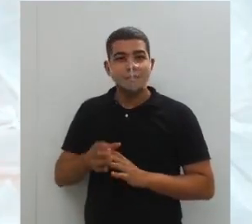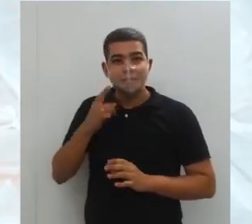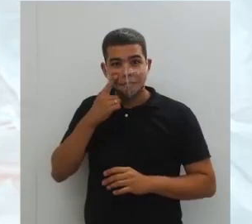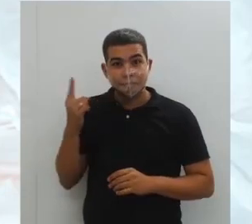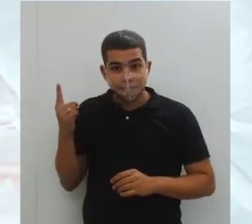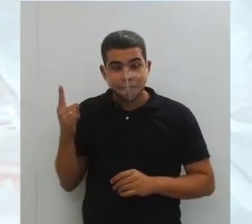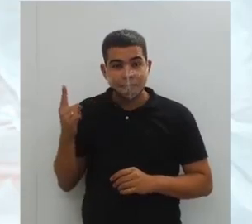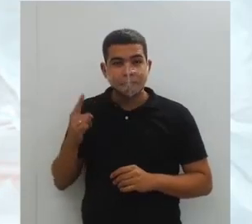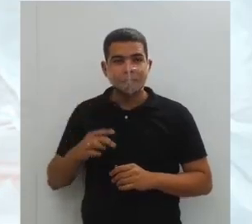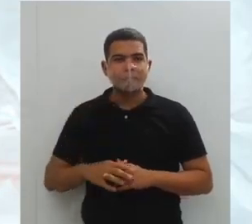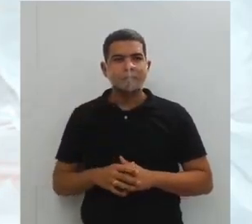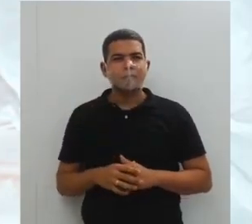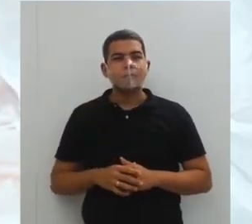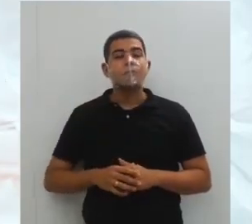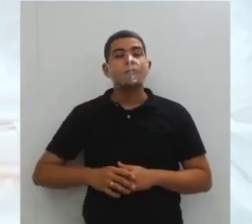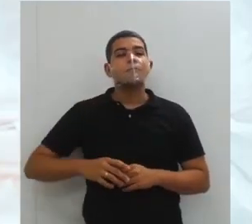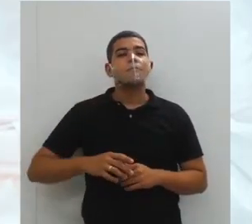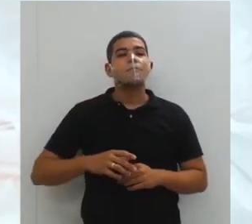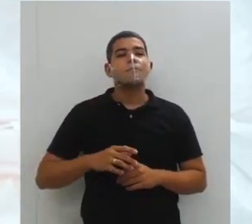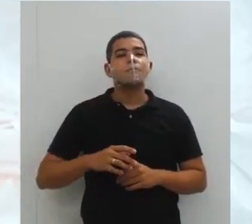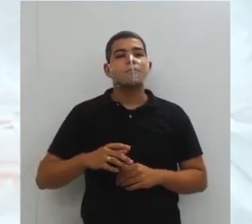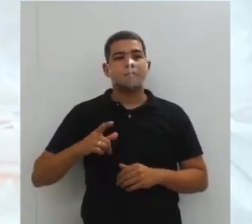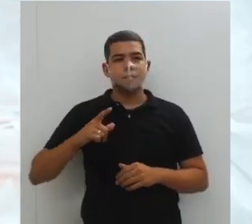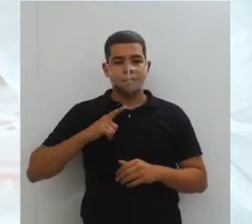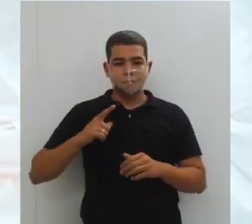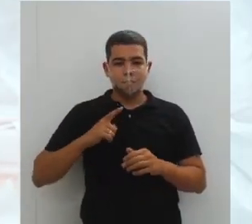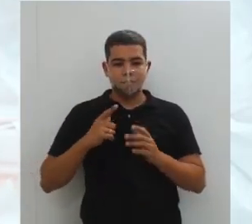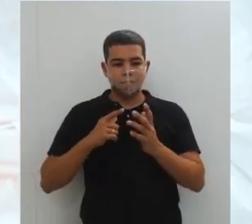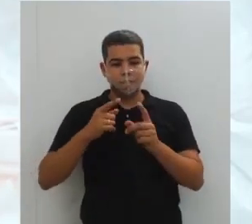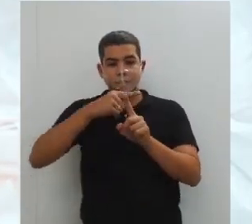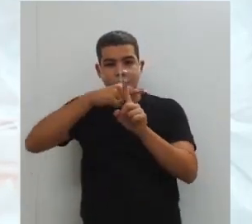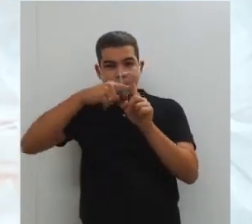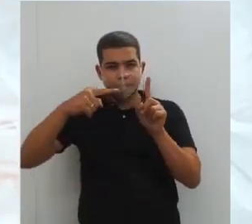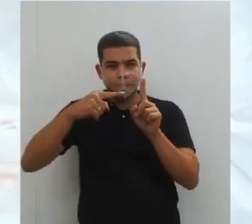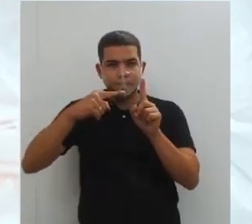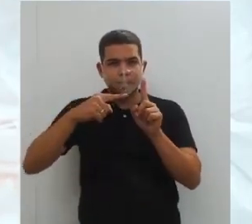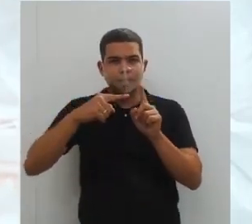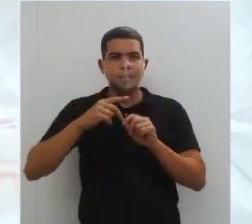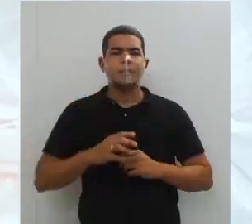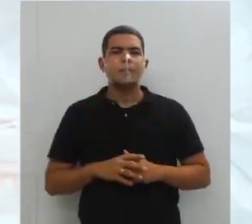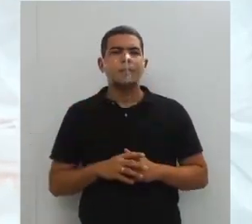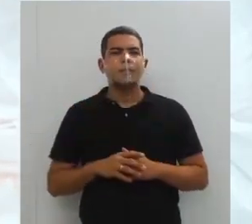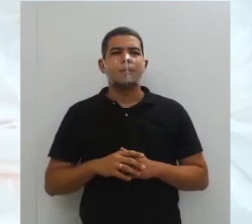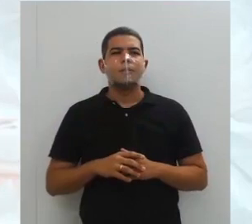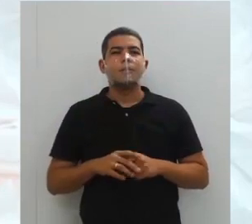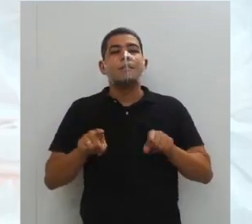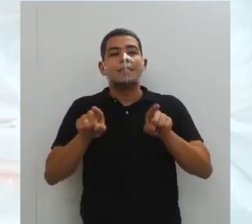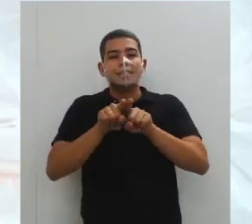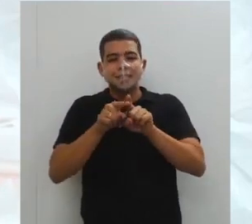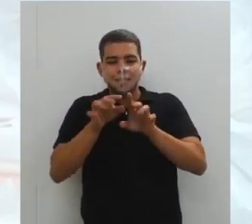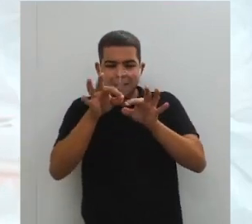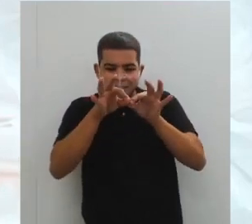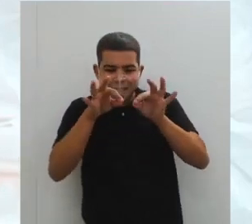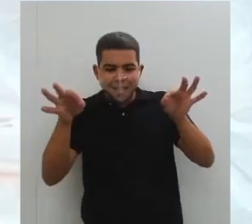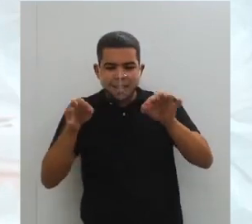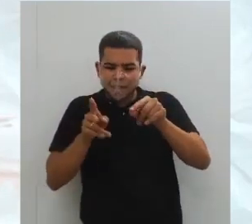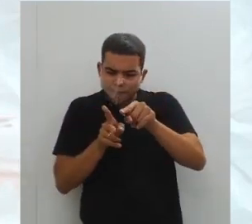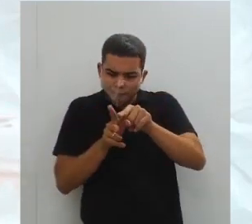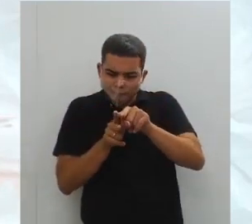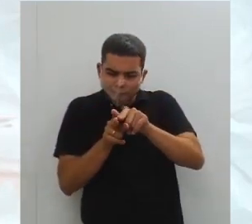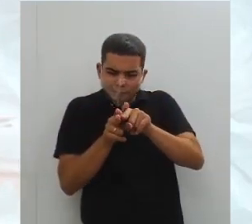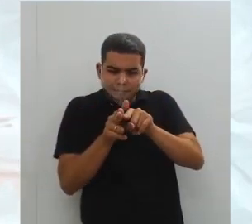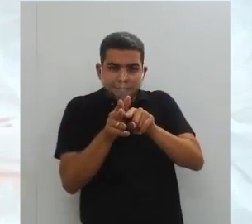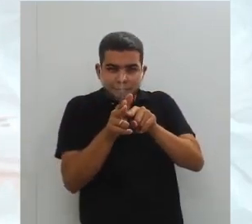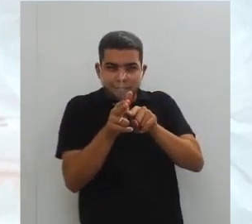Cortei minha sacola, dividi ela pela metade. Do lado já tem até uma linha que facilita